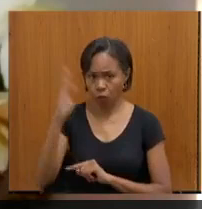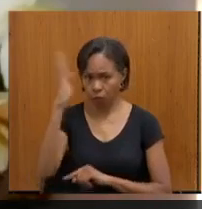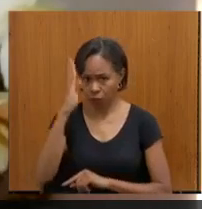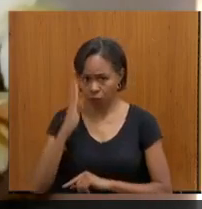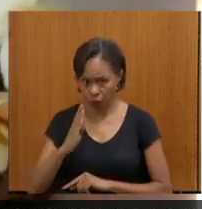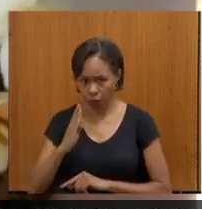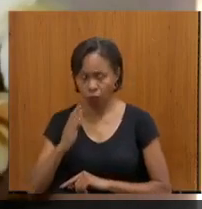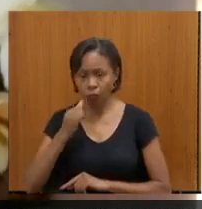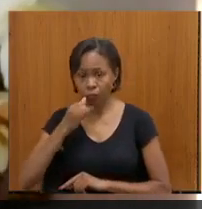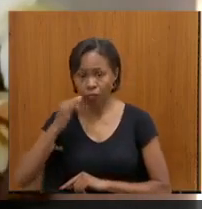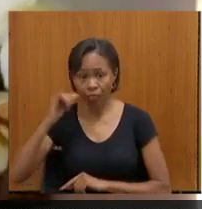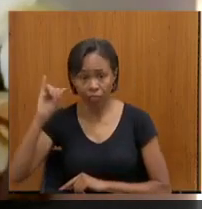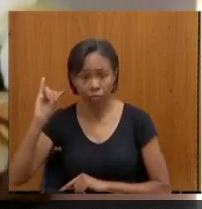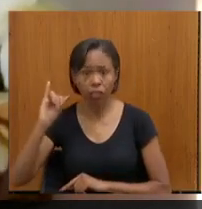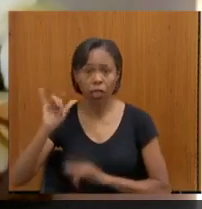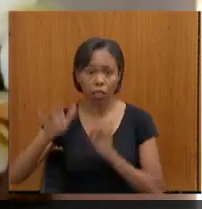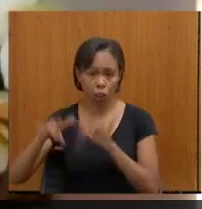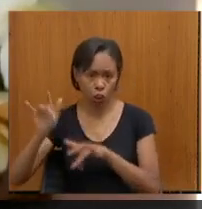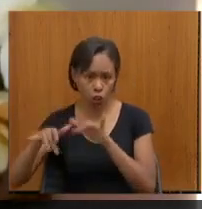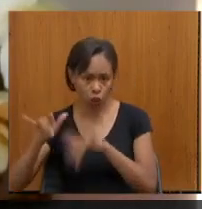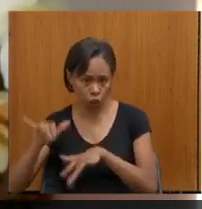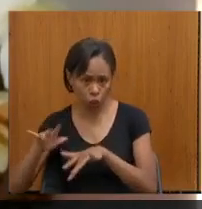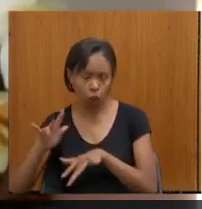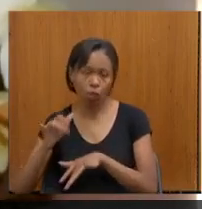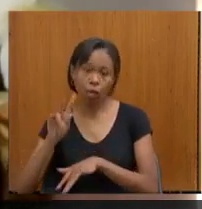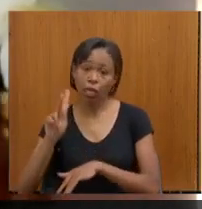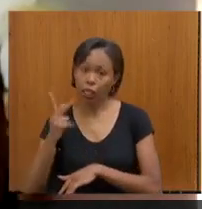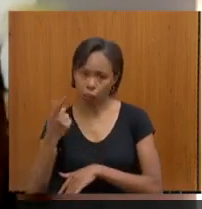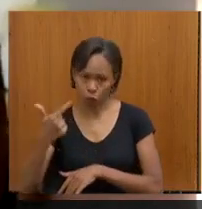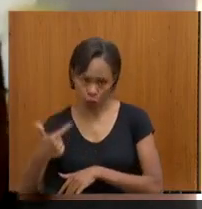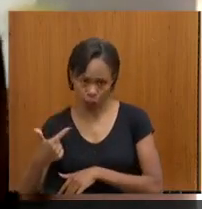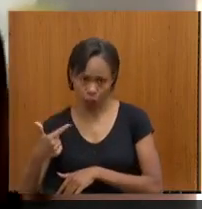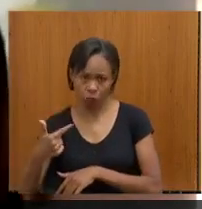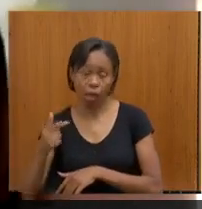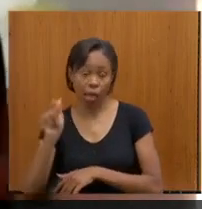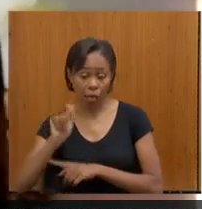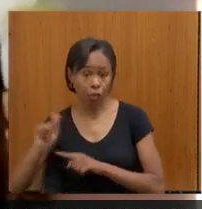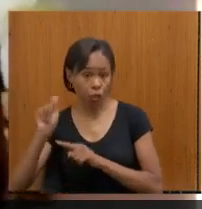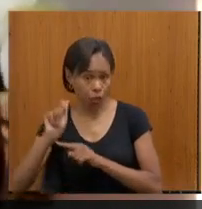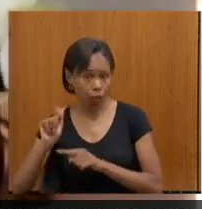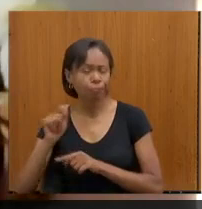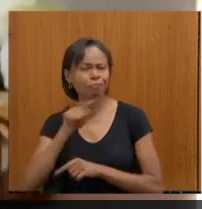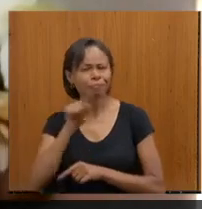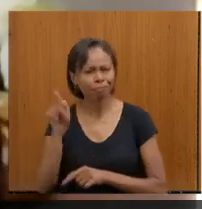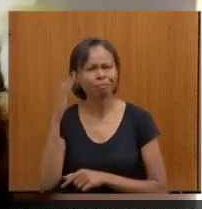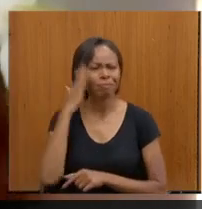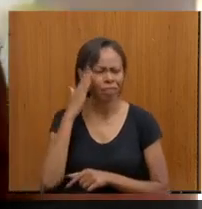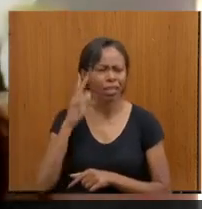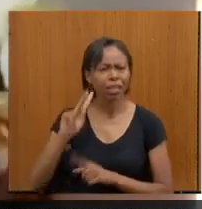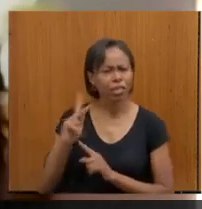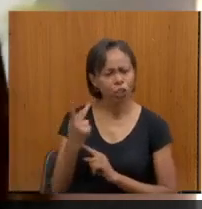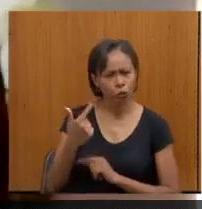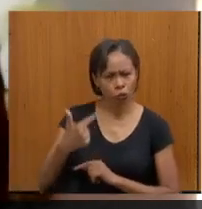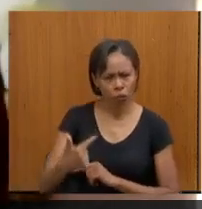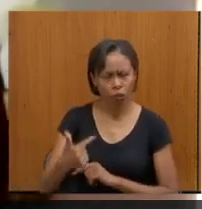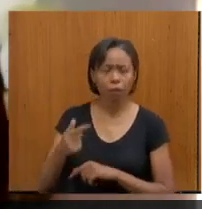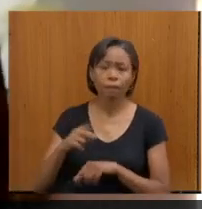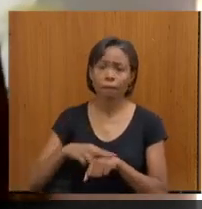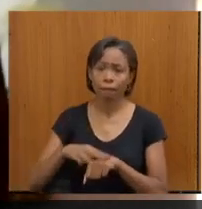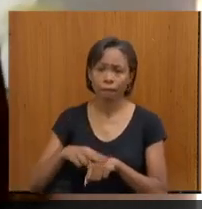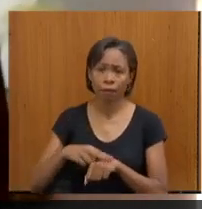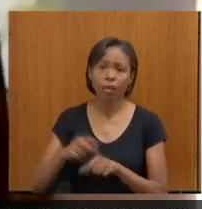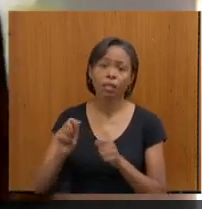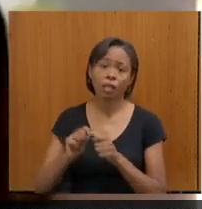de energia de resíduos hidrogênio Como sabe o hidrogênio verde é produzido também